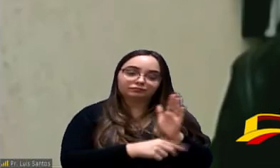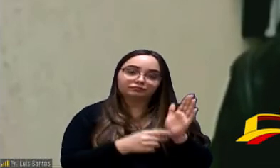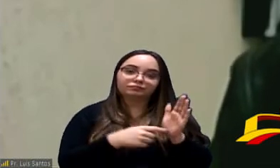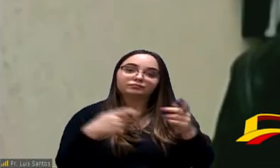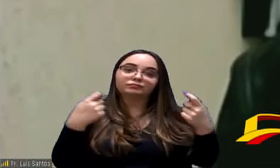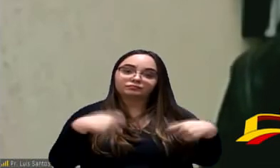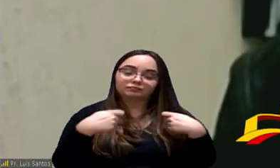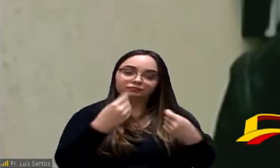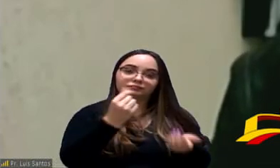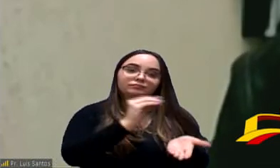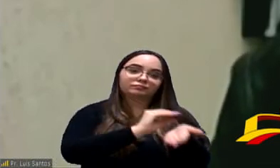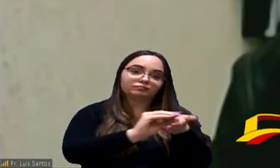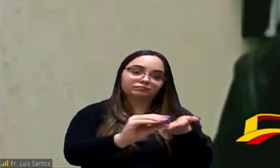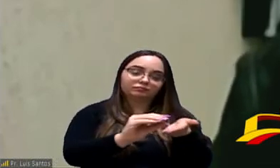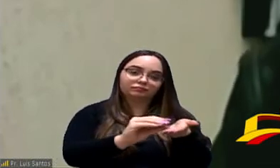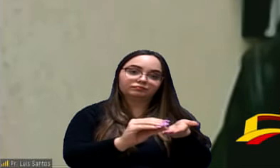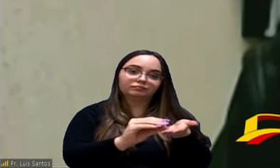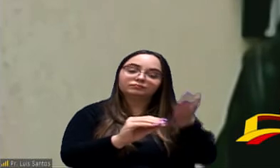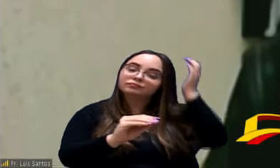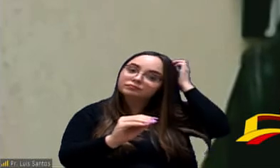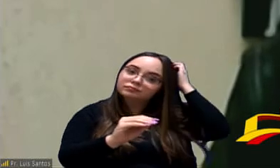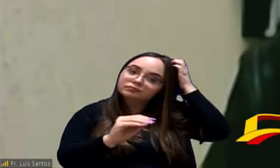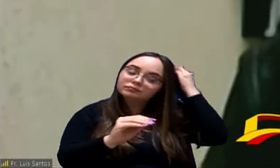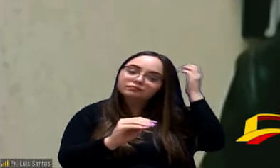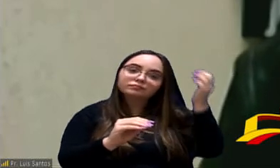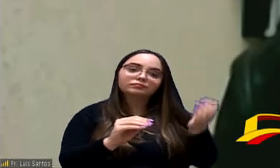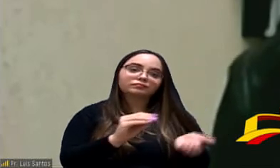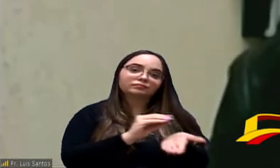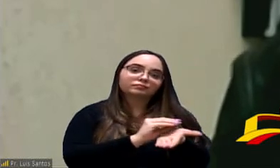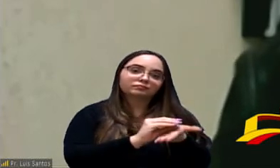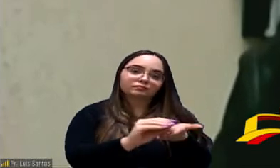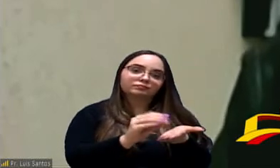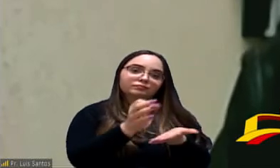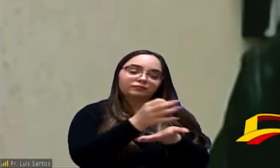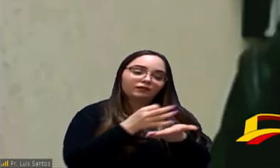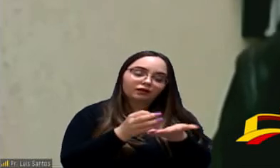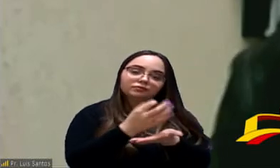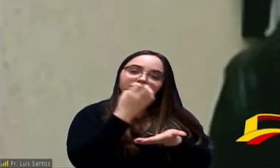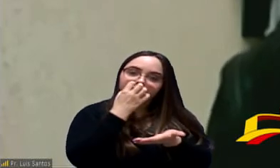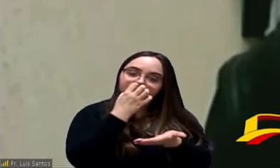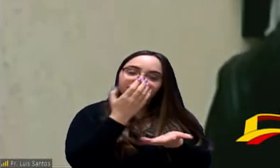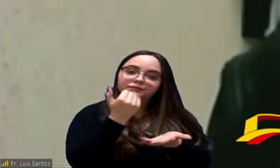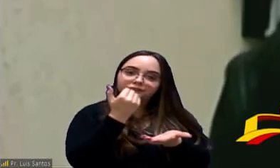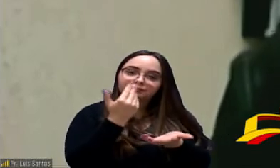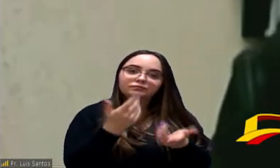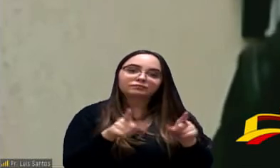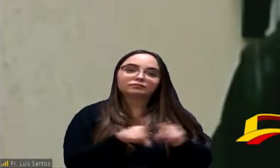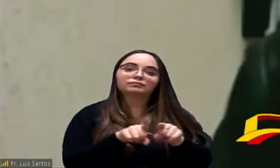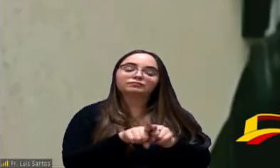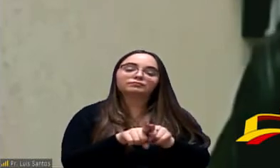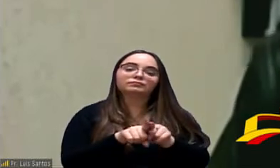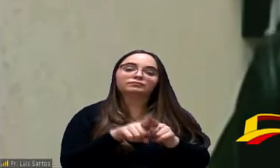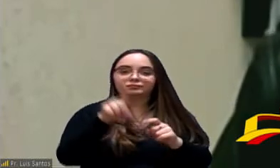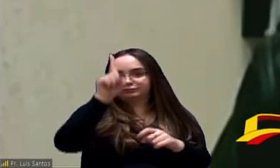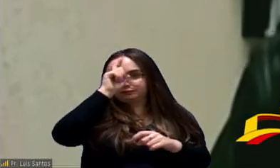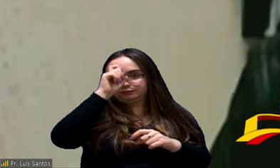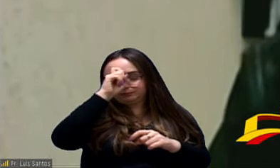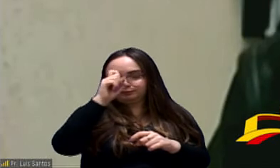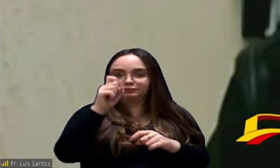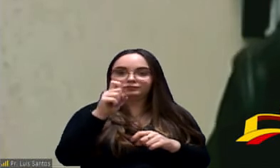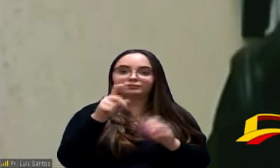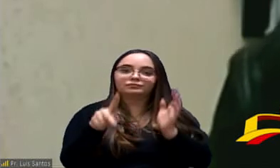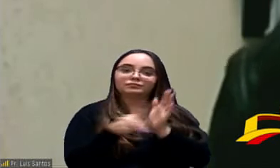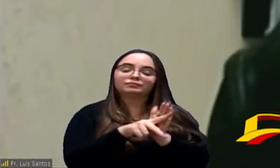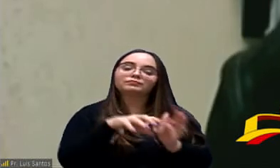destinar recursos para o banco de rações, para o hospital municipal